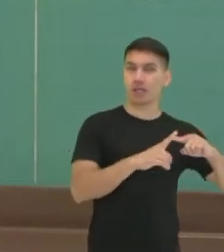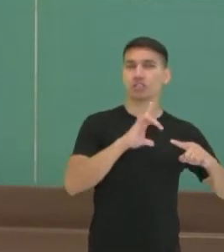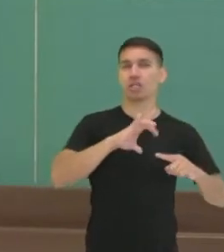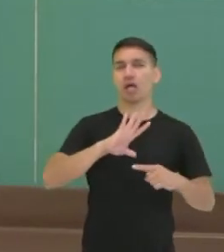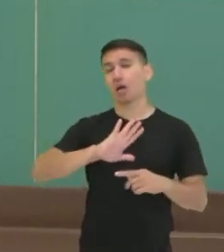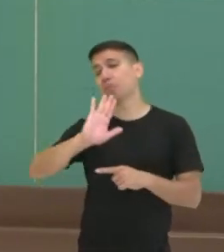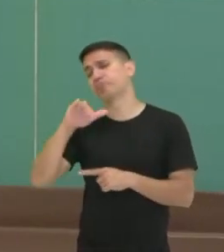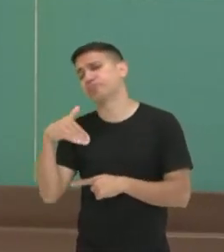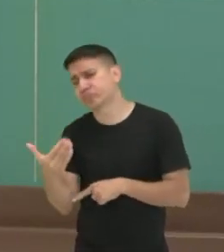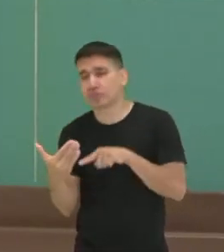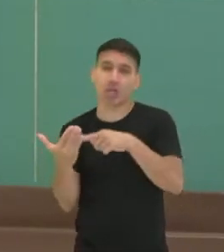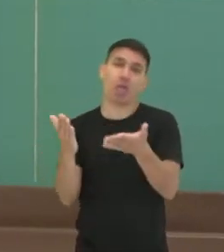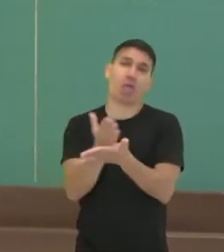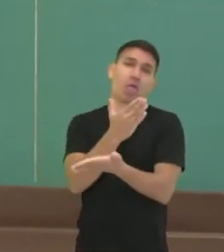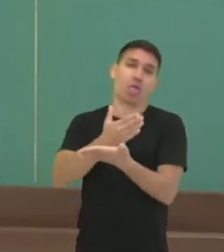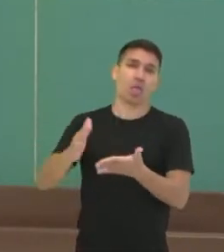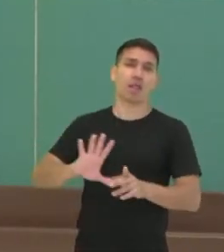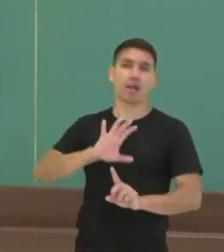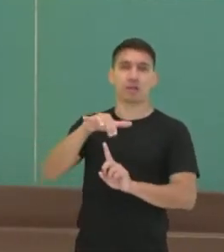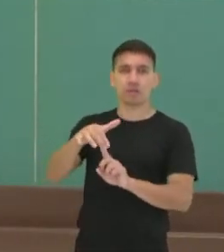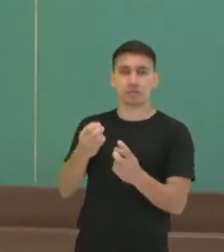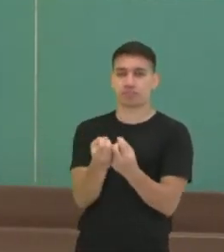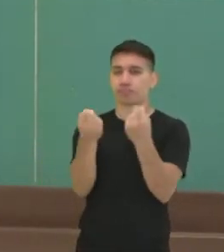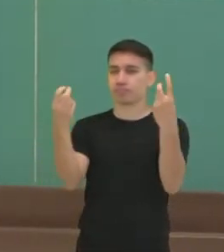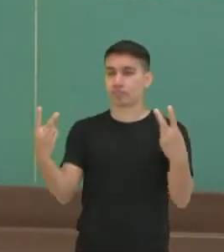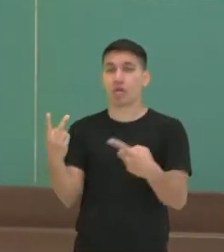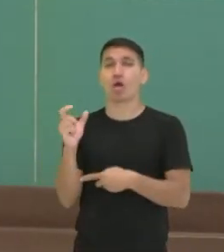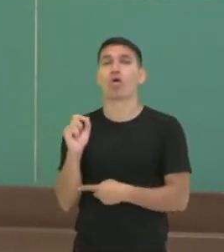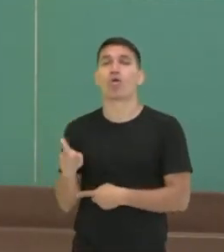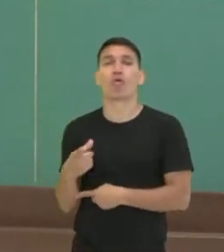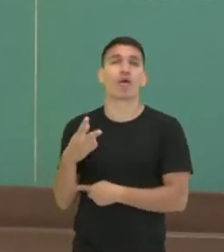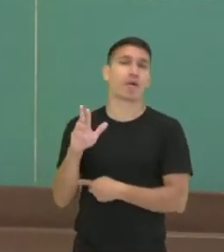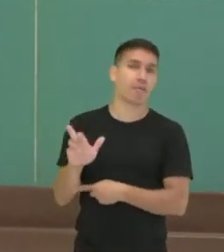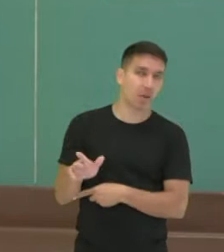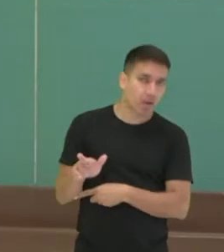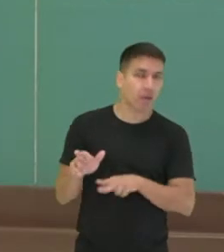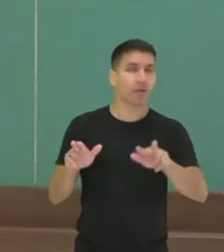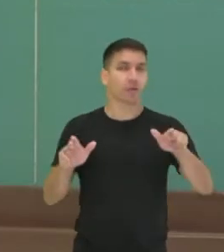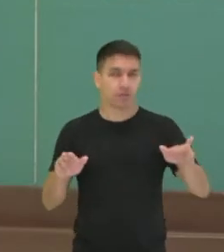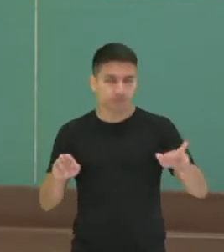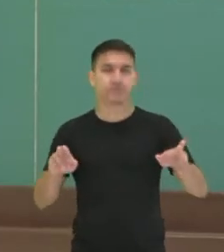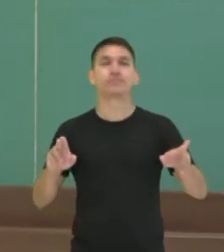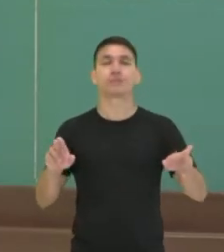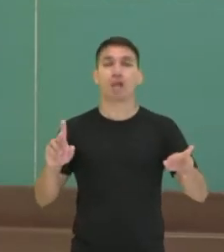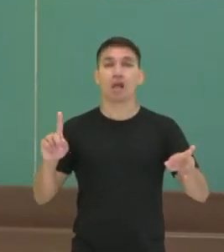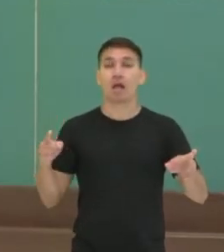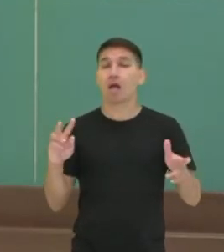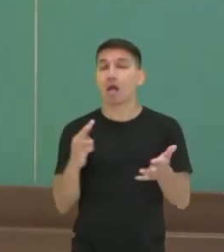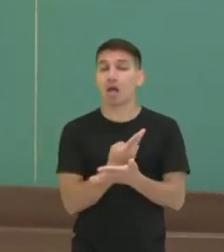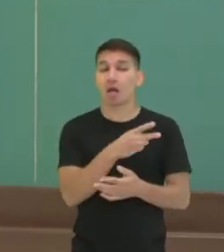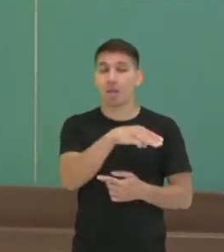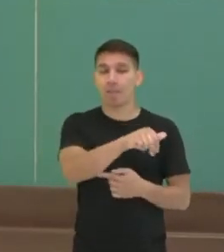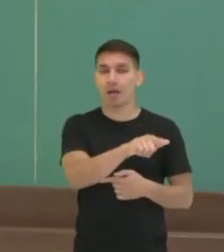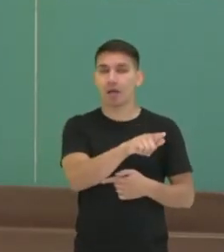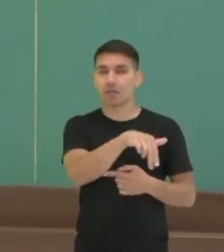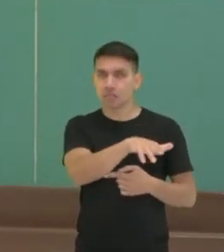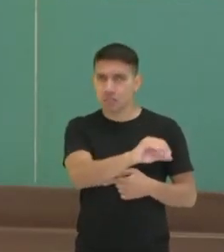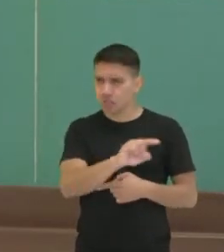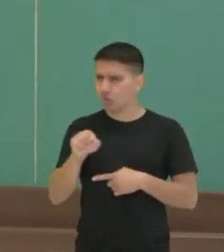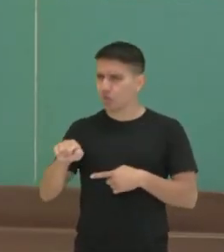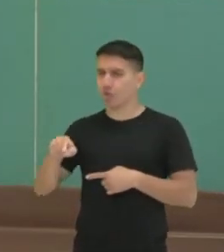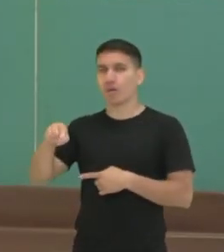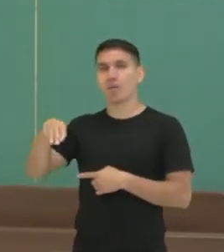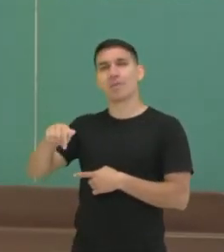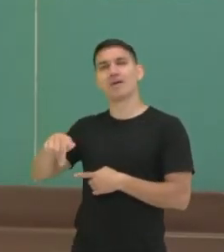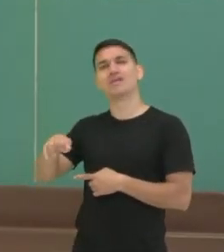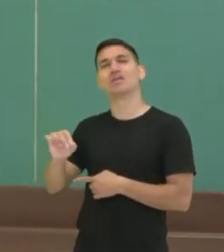falecer e divide seu reino entre dois irmãos, que é Carlomano e Carlos Magno, e daí nessa reviravolta,